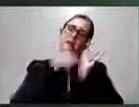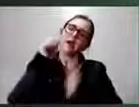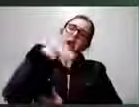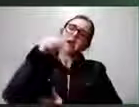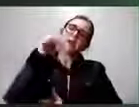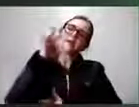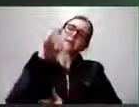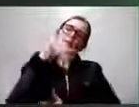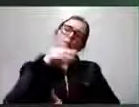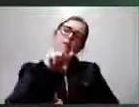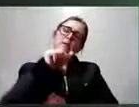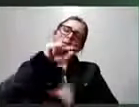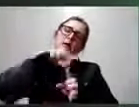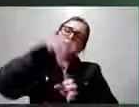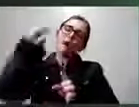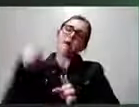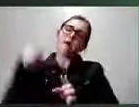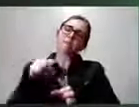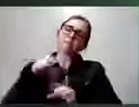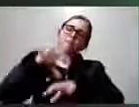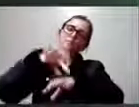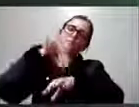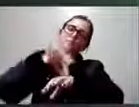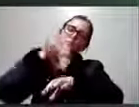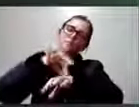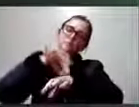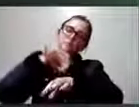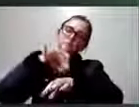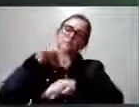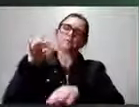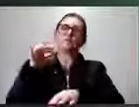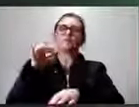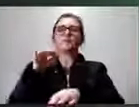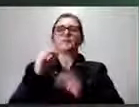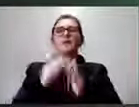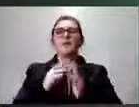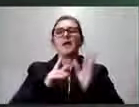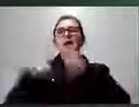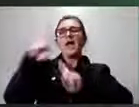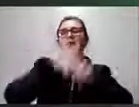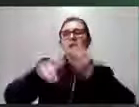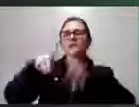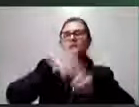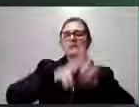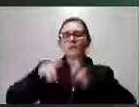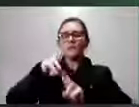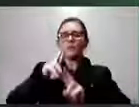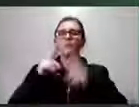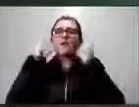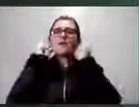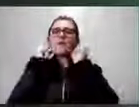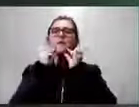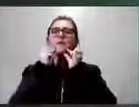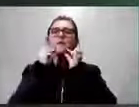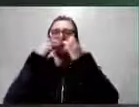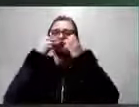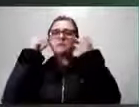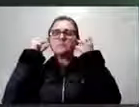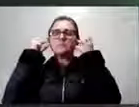marco músculo-esquelético e a relação oclusal entre a distinção maxilar e a mandibular.